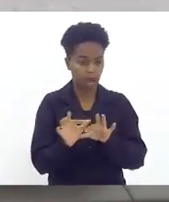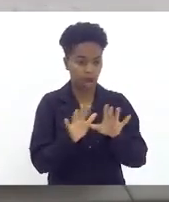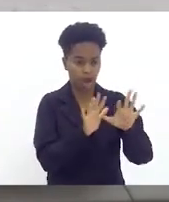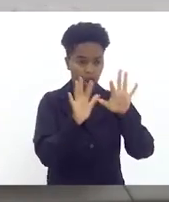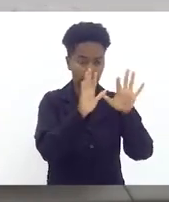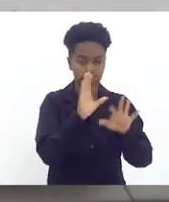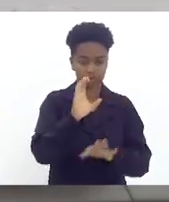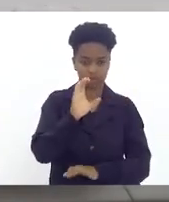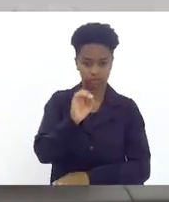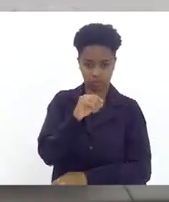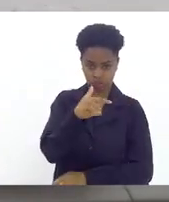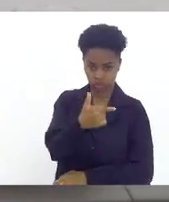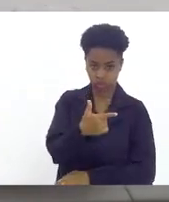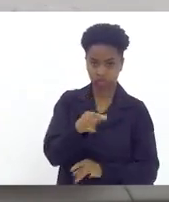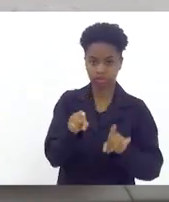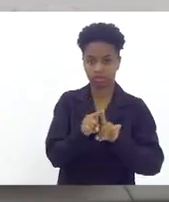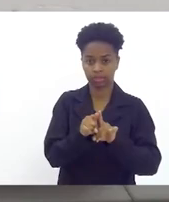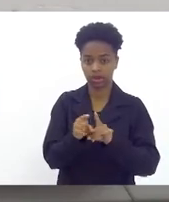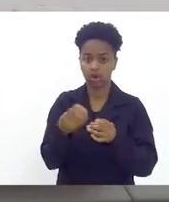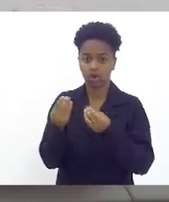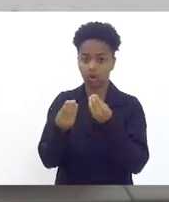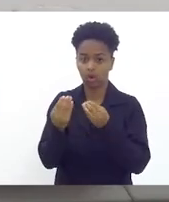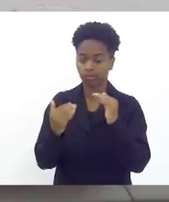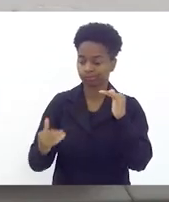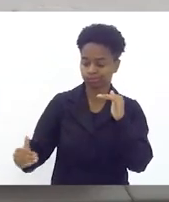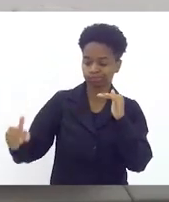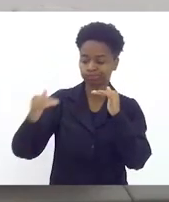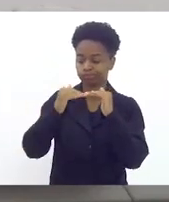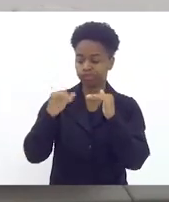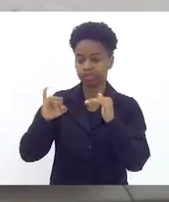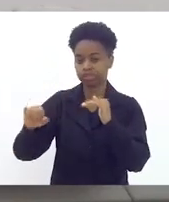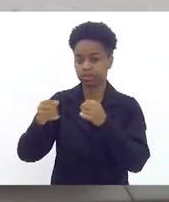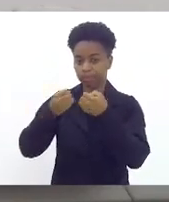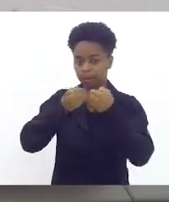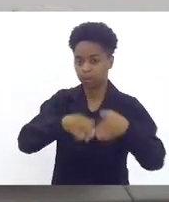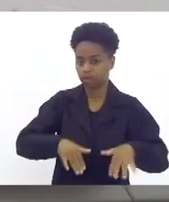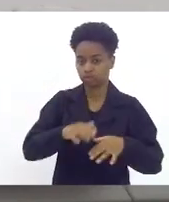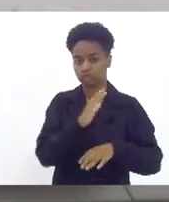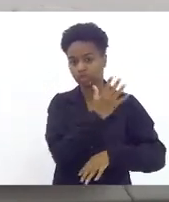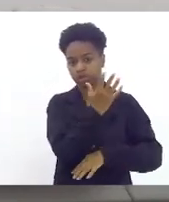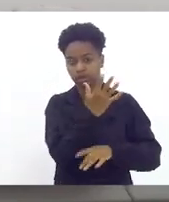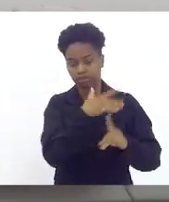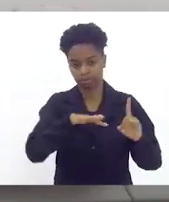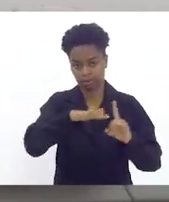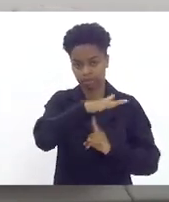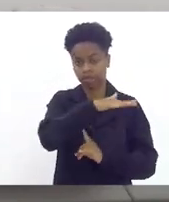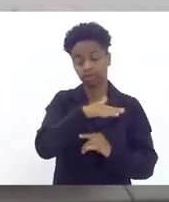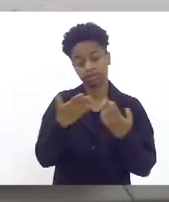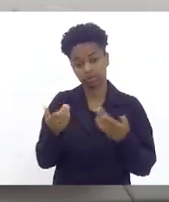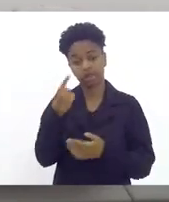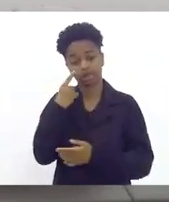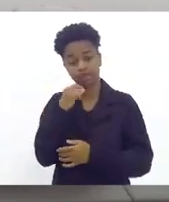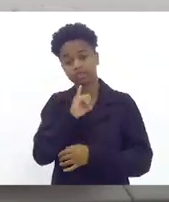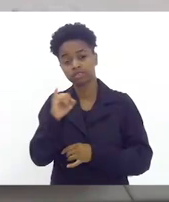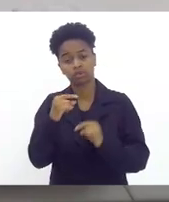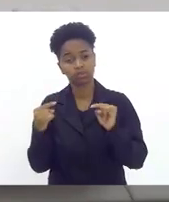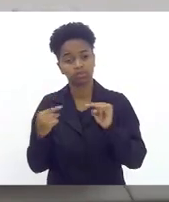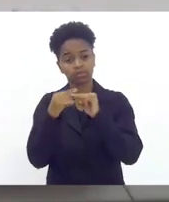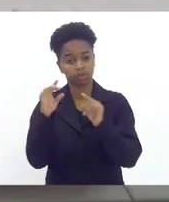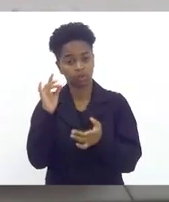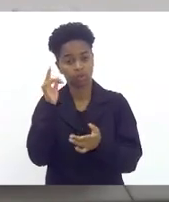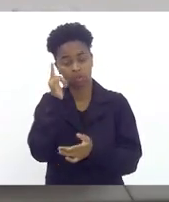Então vamos estar todos de olho nas licenças do Enéa se cumprem o artigo 10 da Lei vigor que a gente